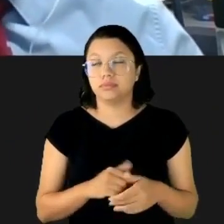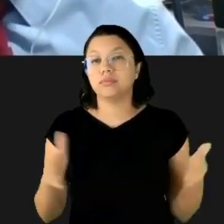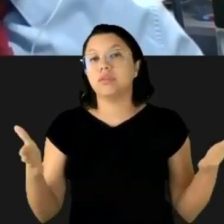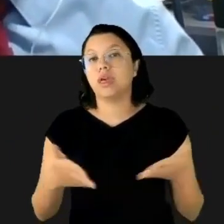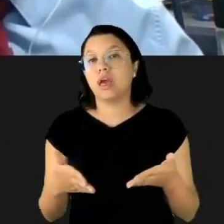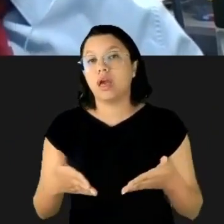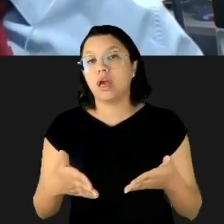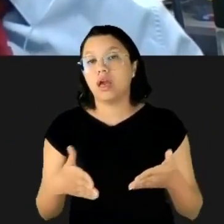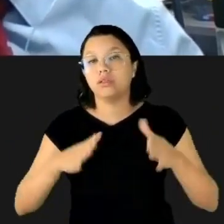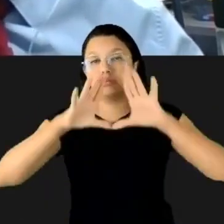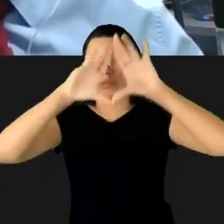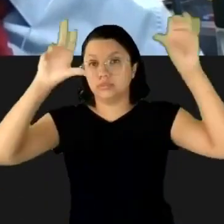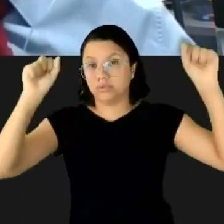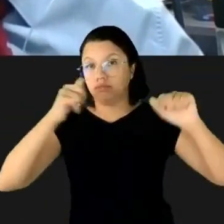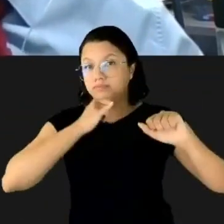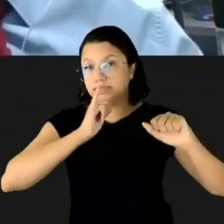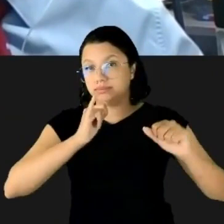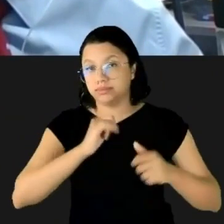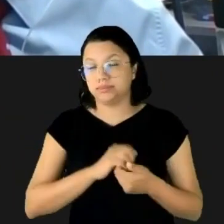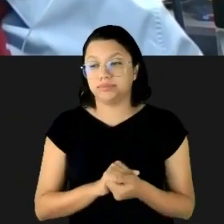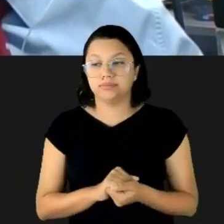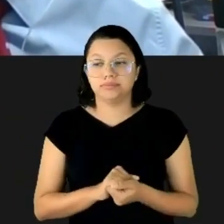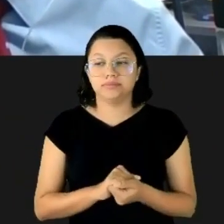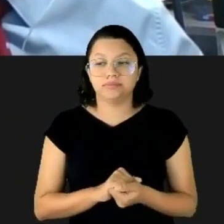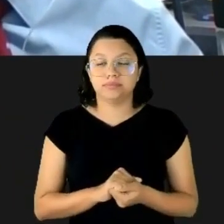aqui no tribunal por exemplo